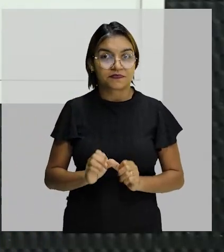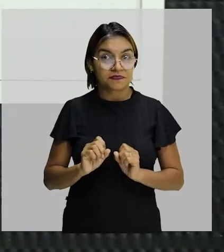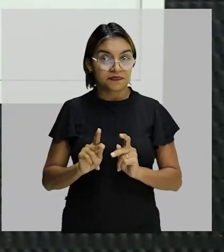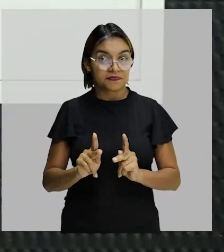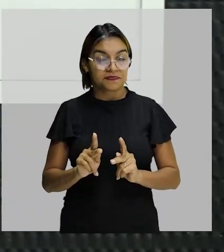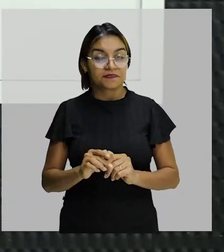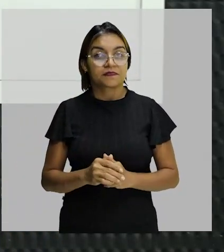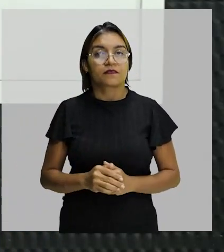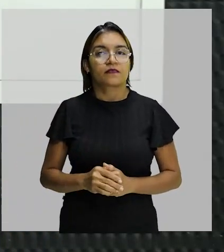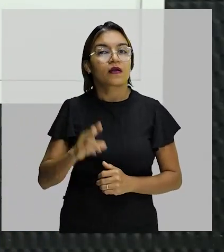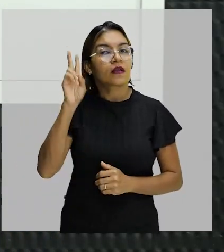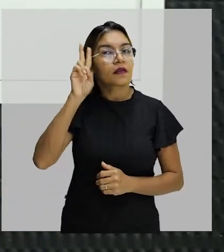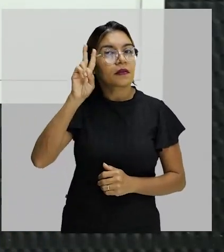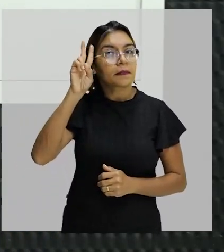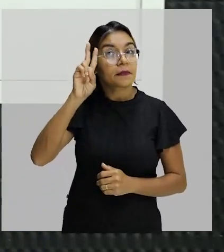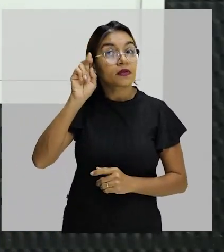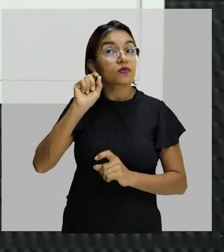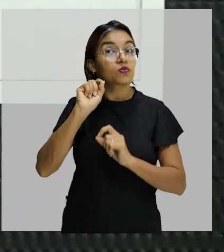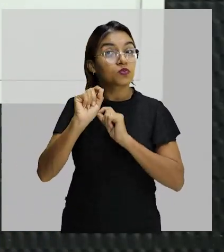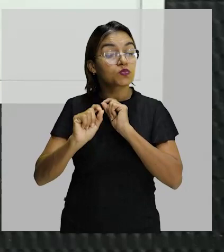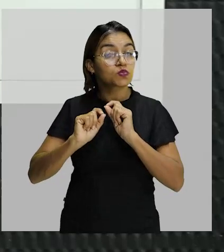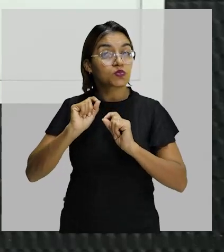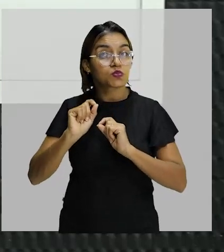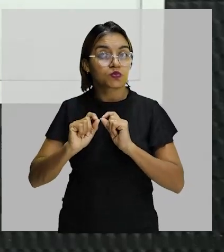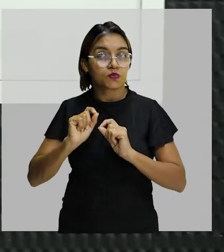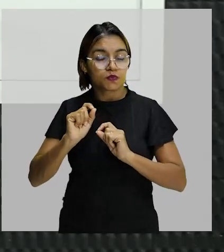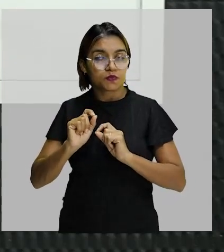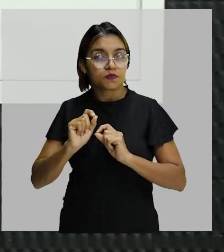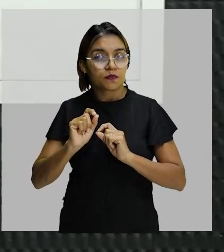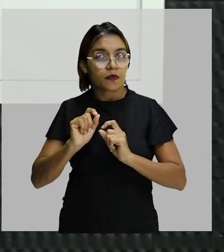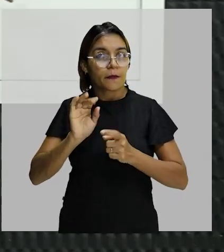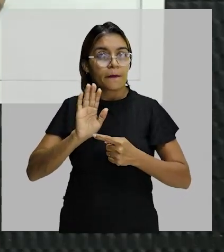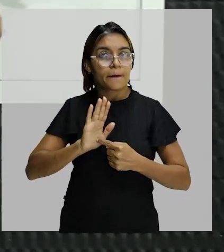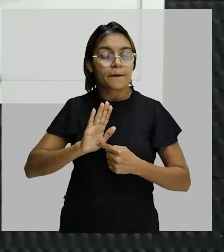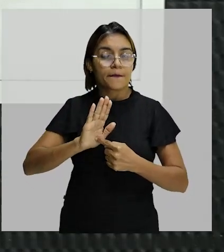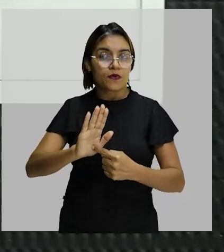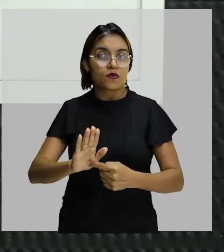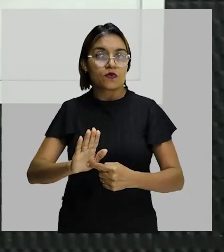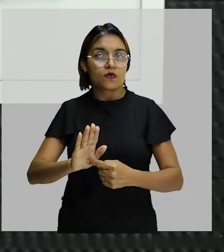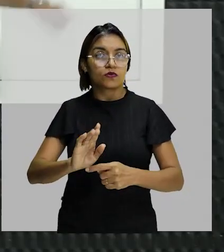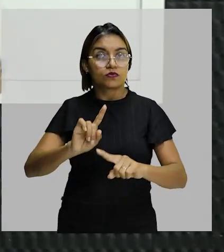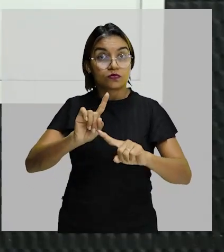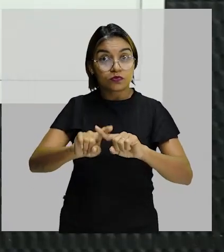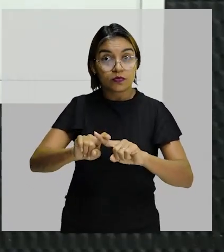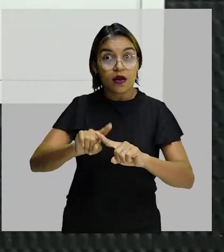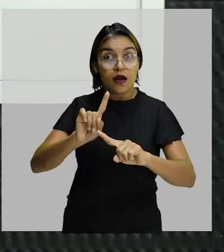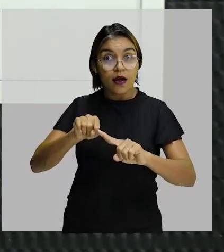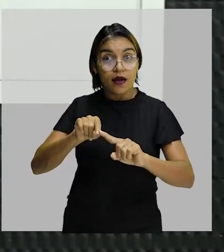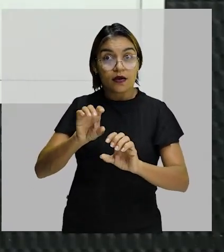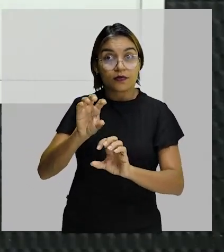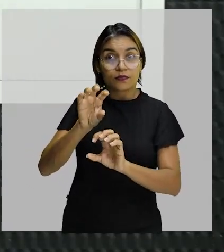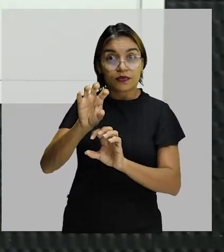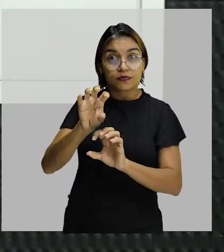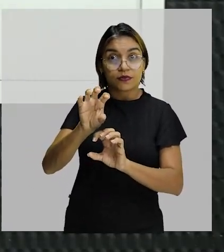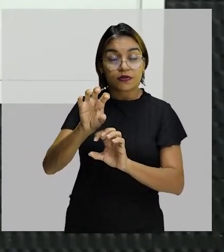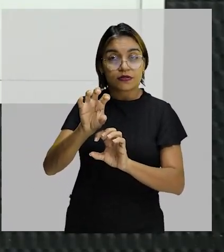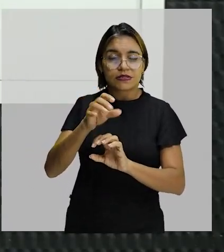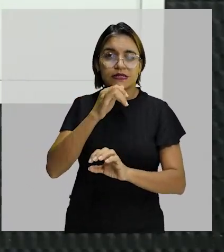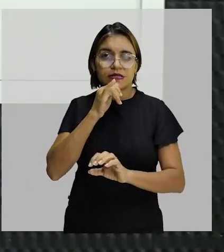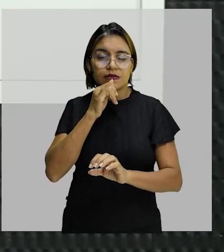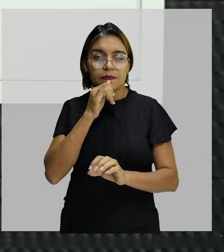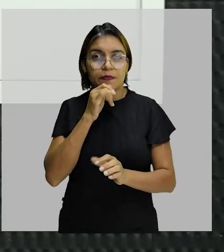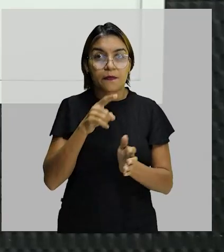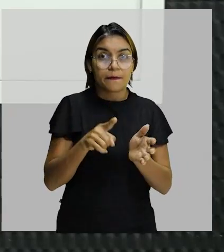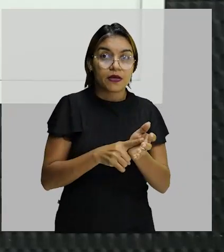Certo? Porque lembrando que quem determina a multiplicidade é o expoente. Como ele falou que o menos